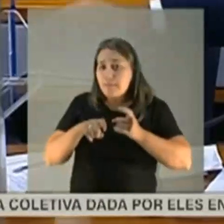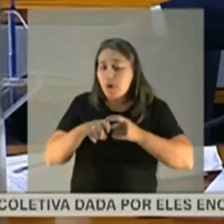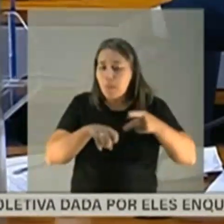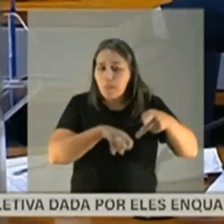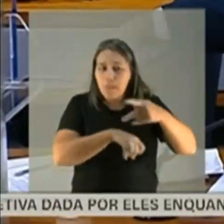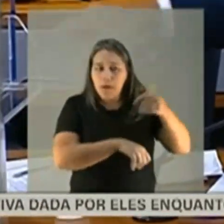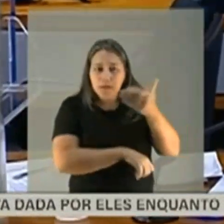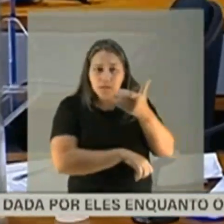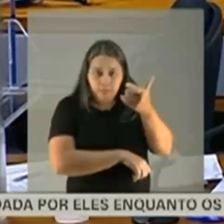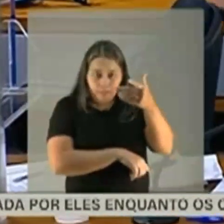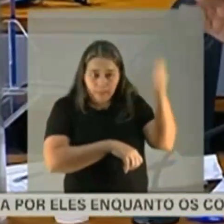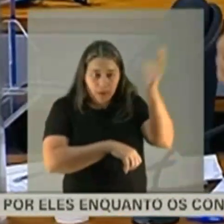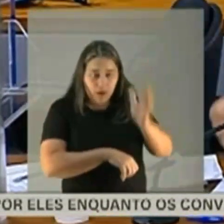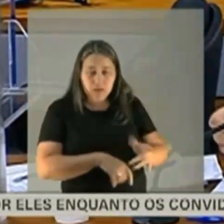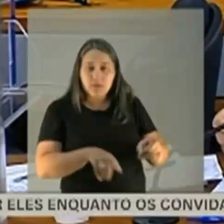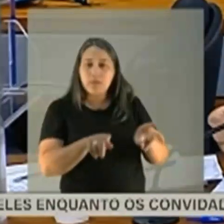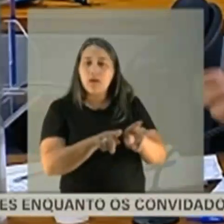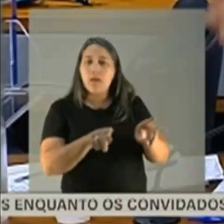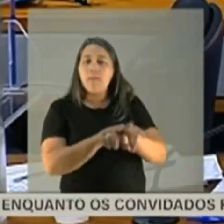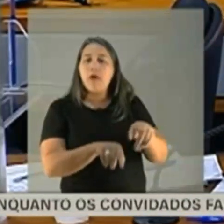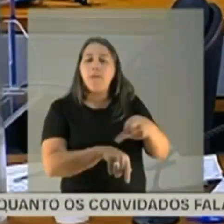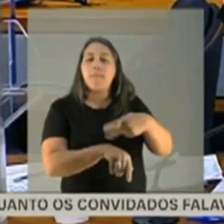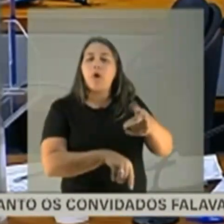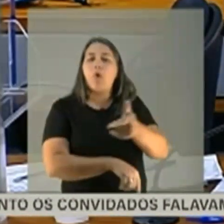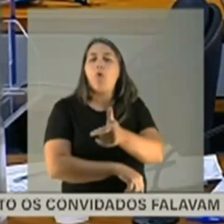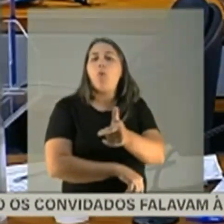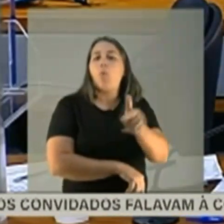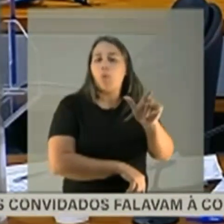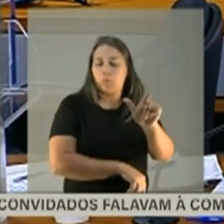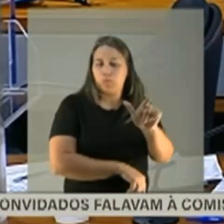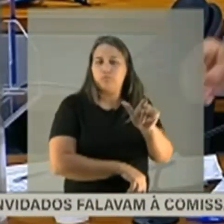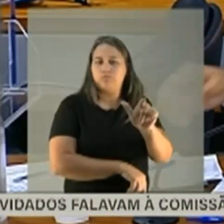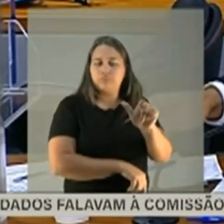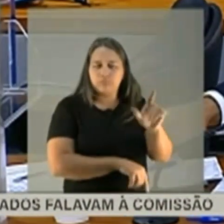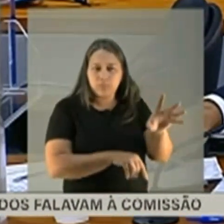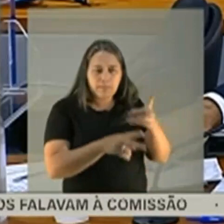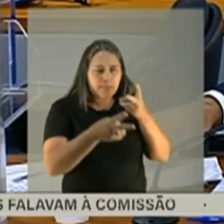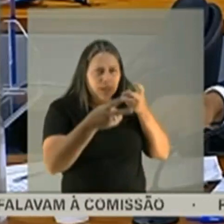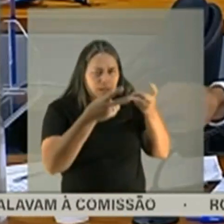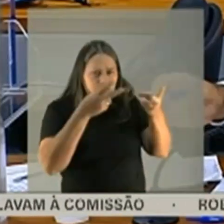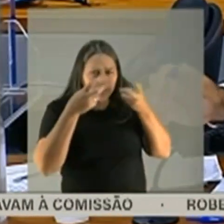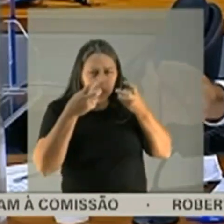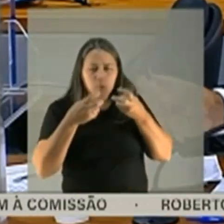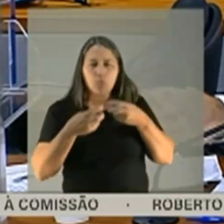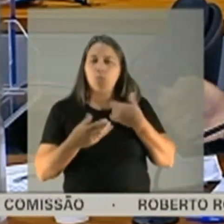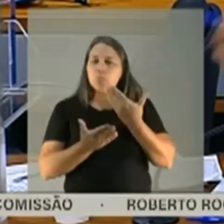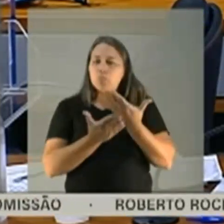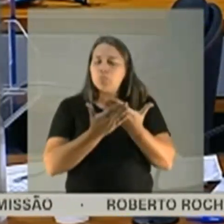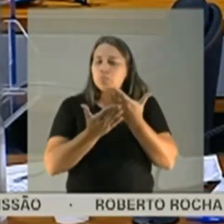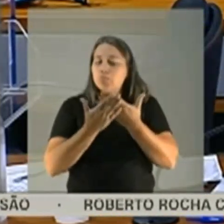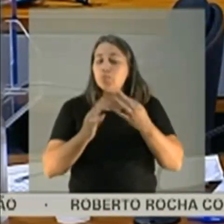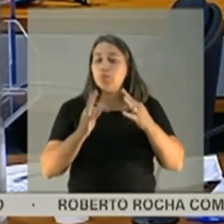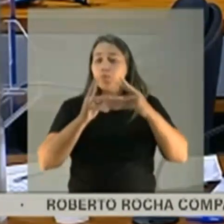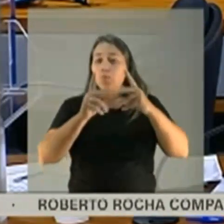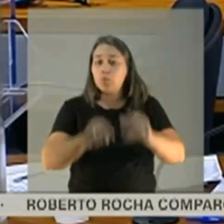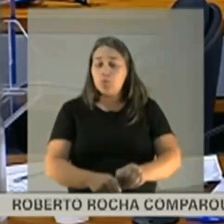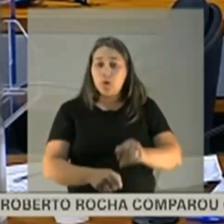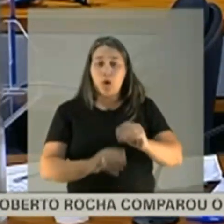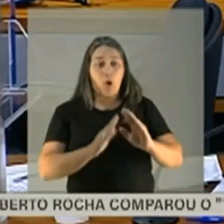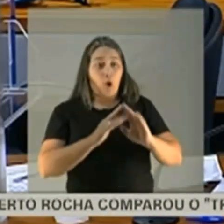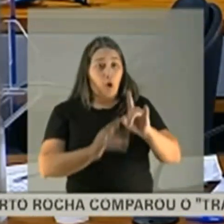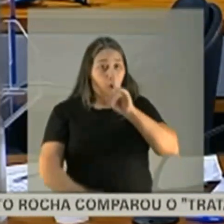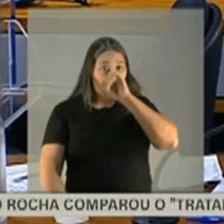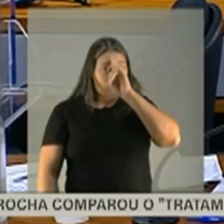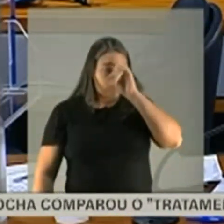fora, de forma serena, ouvindo os estudos e tudo. Hospitais privados do meu